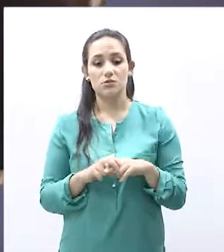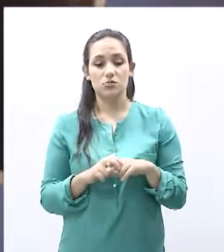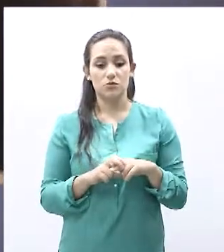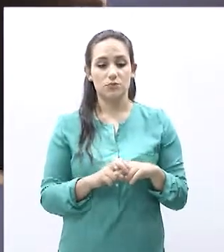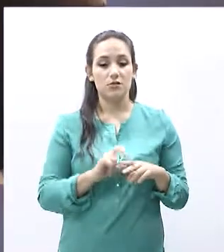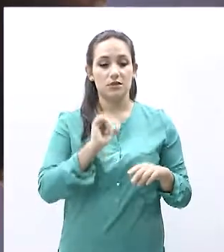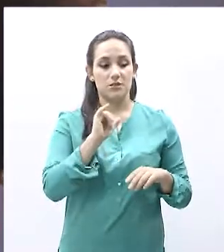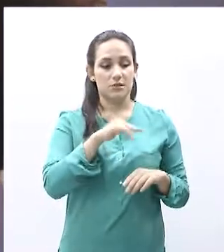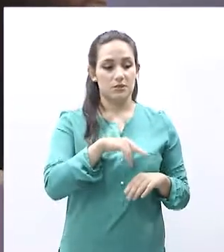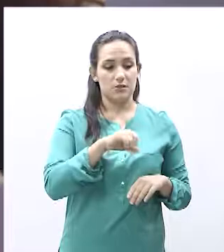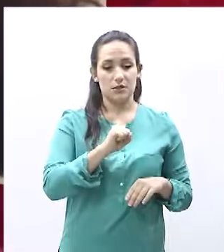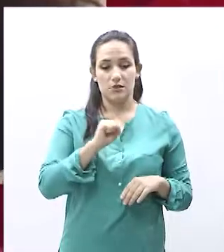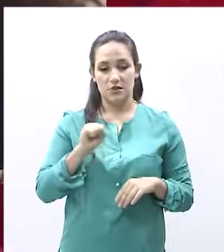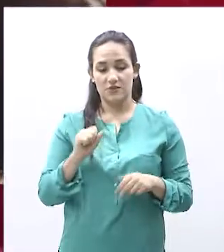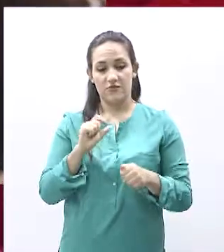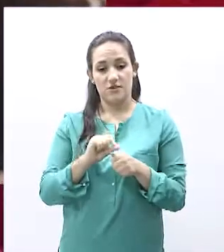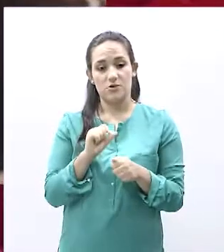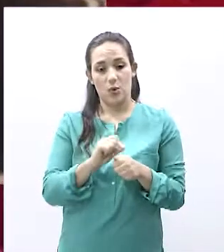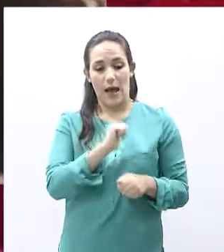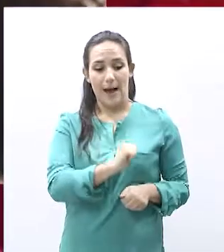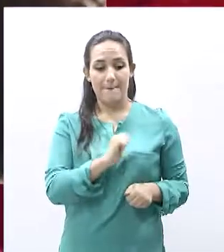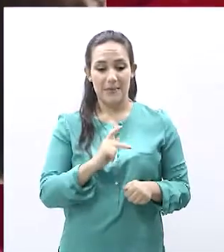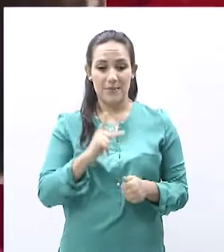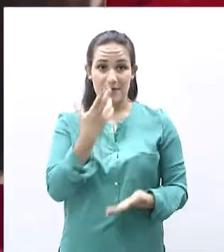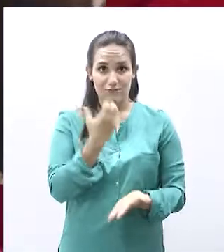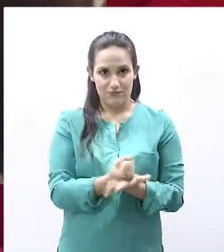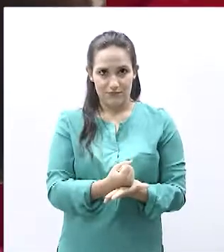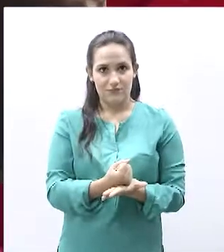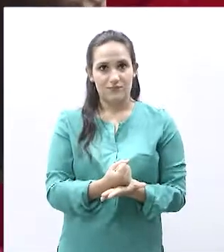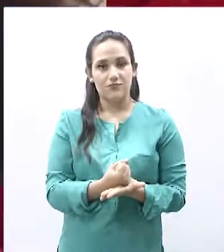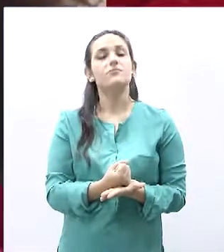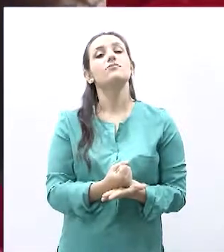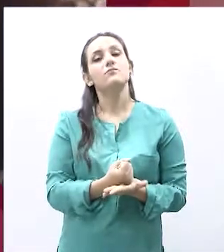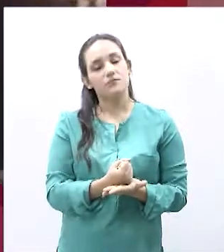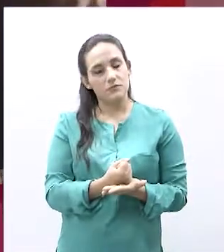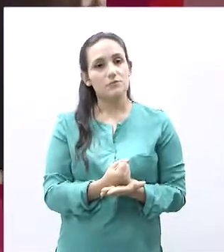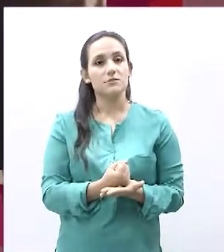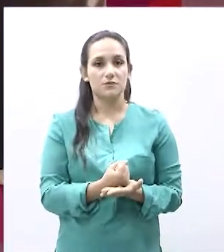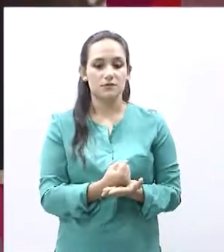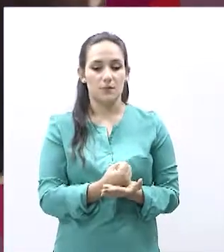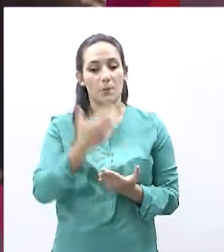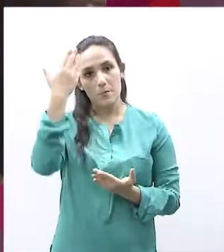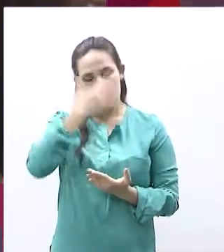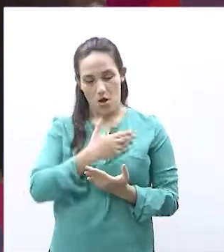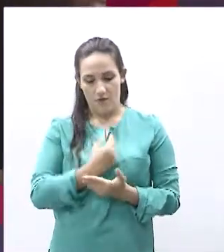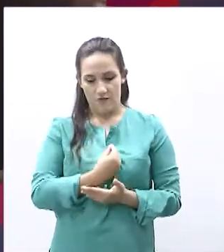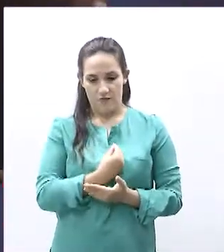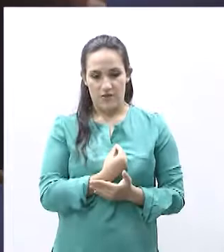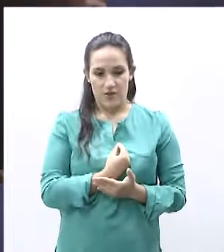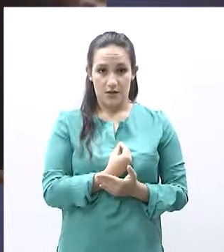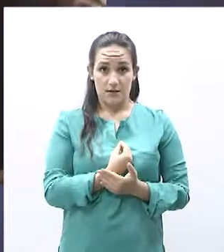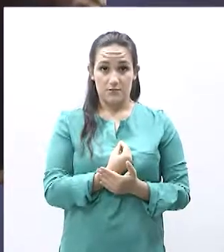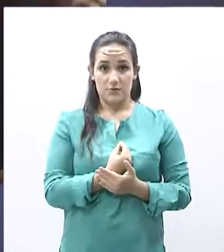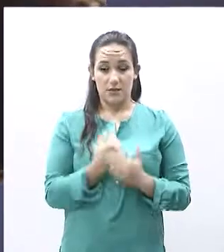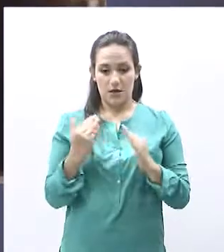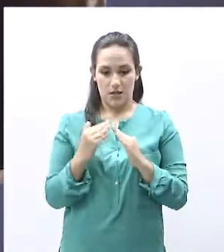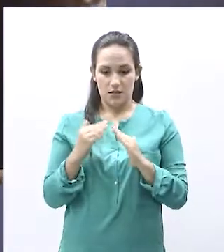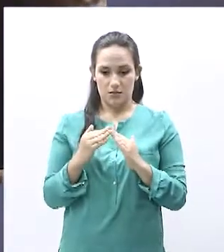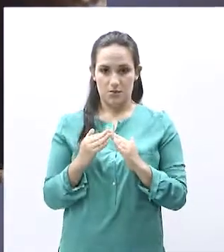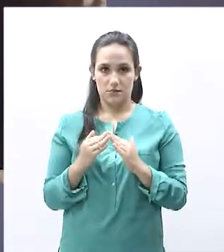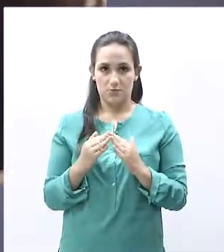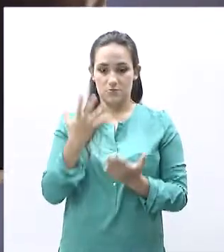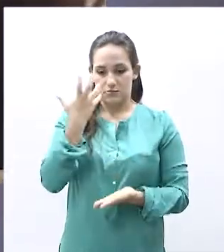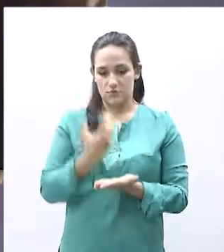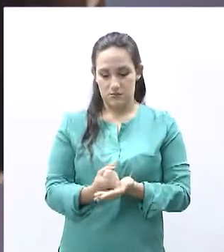aplicativo para que as pessoas possam fazer a prova de vida de suas casas. Então, tanto do computador quanto do celular,